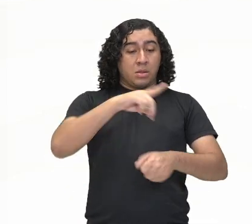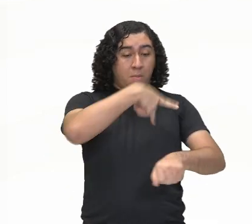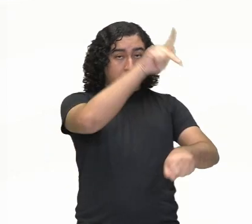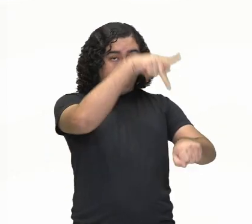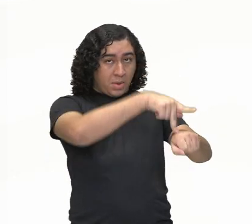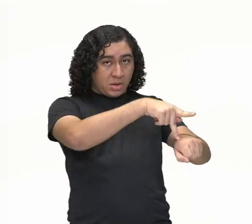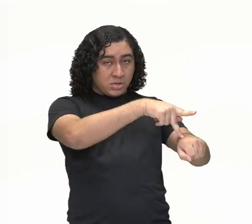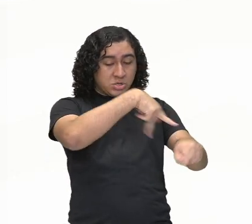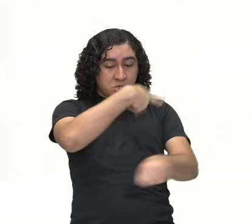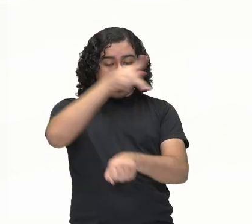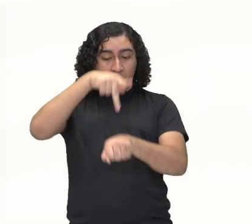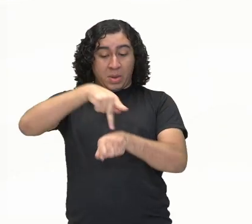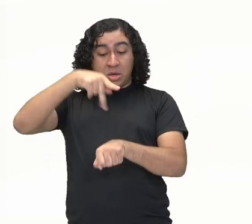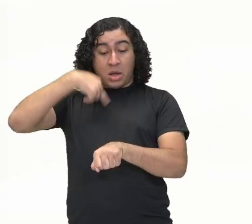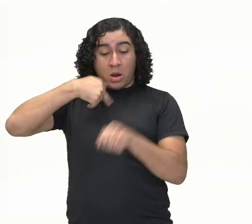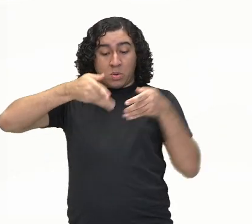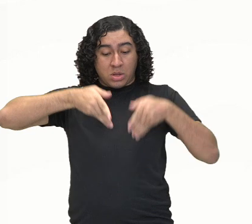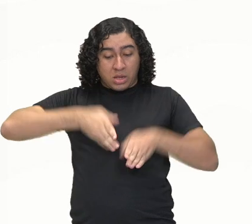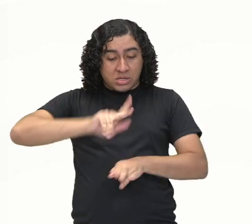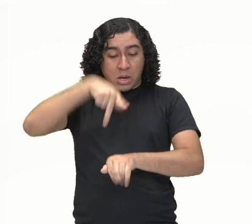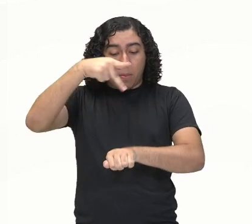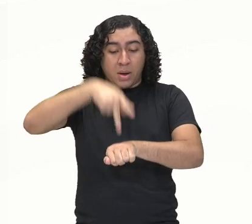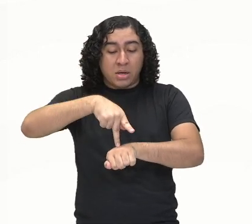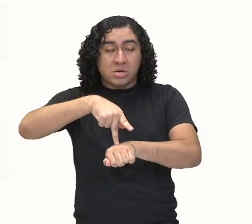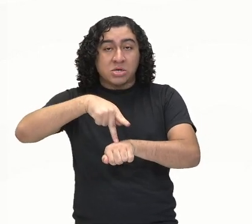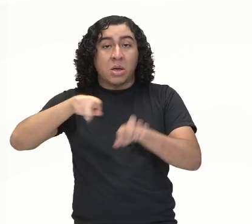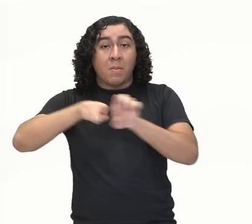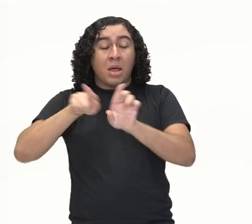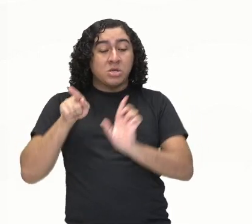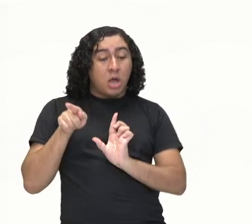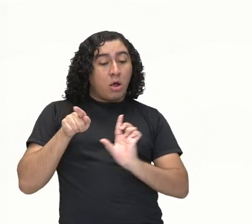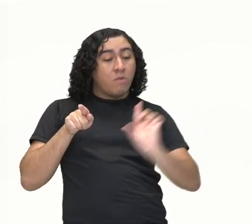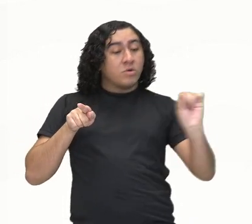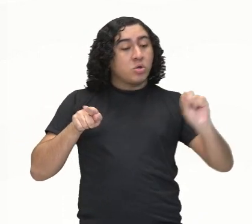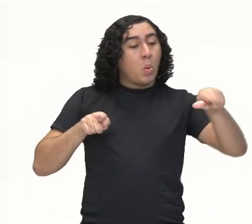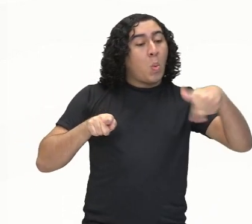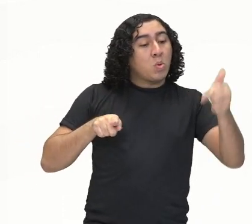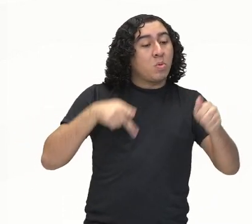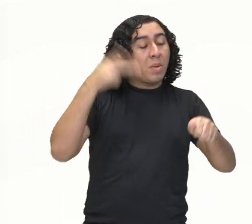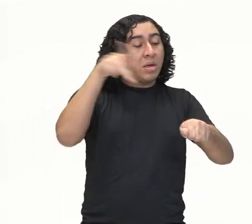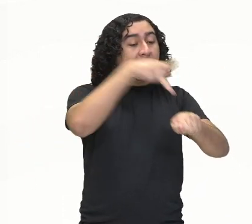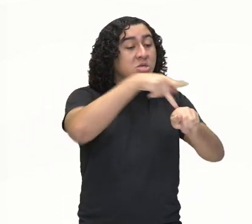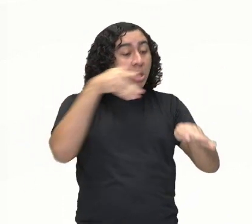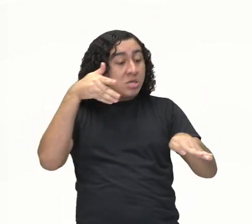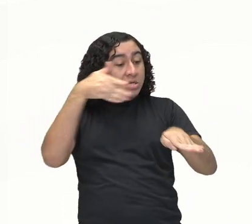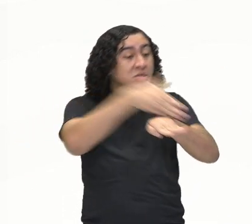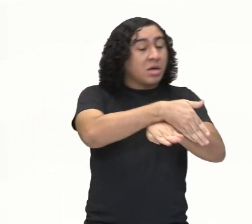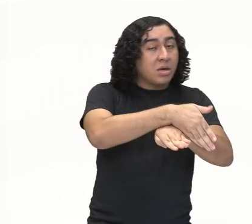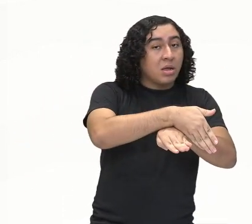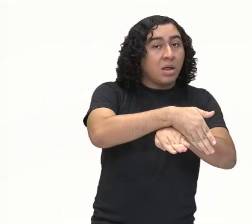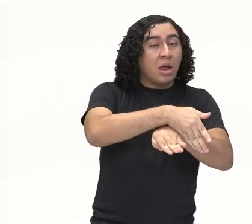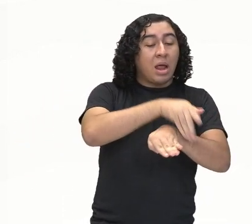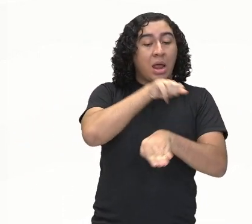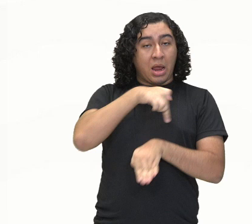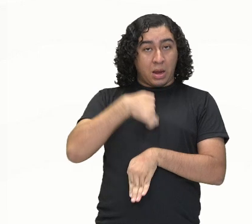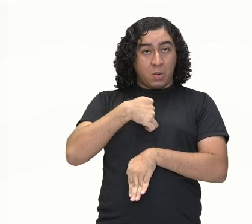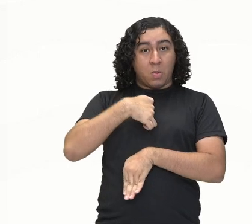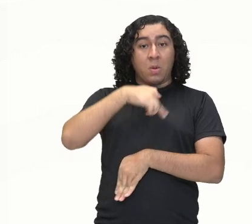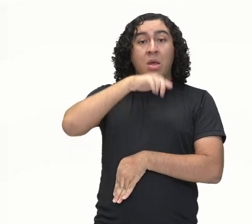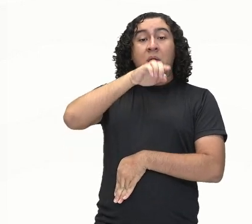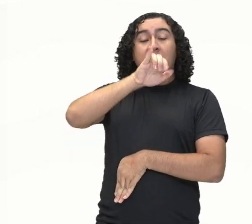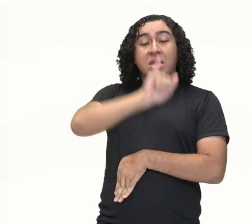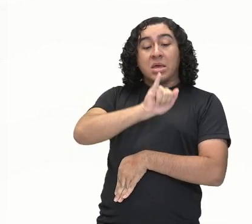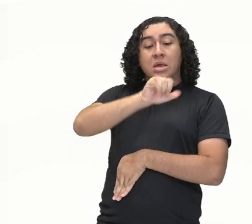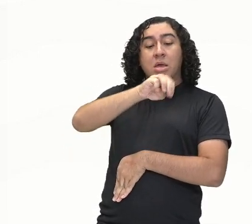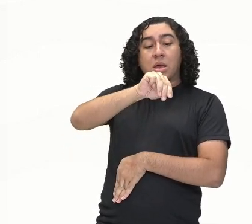estou emigrando, digamos, para a Itália. Então, lá na Itália, eu serei aqui imigrante, tá bom? Eu estou entrando em